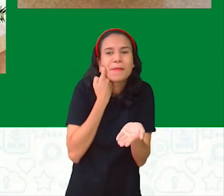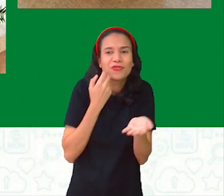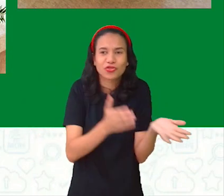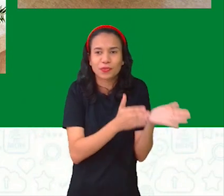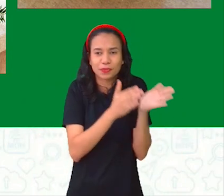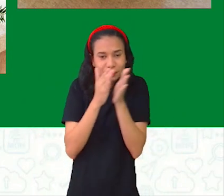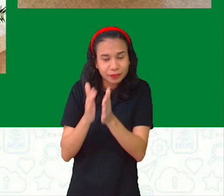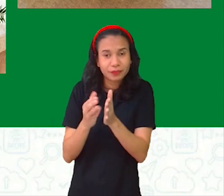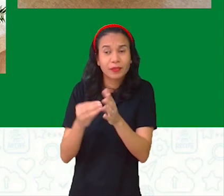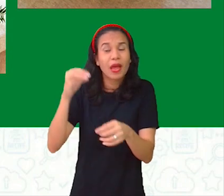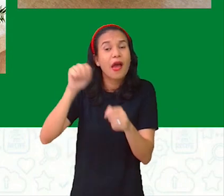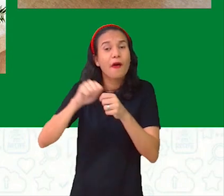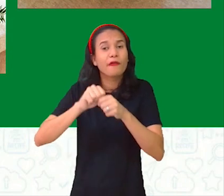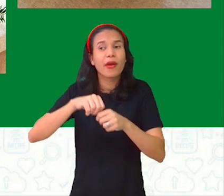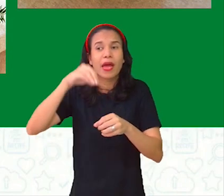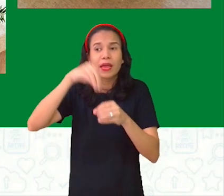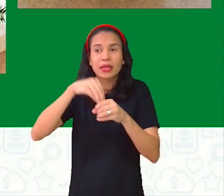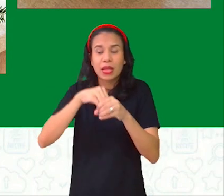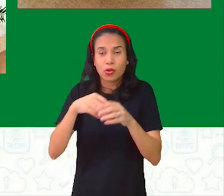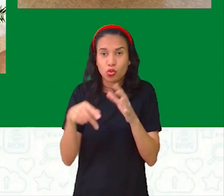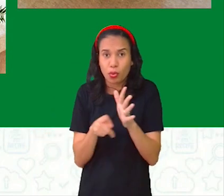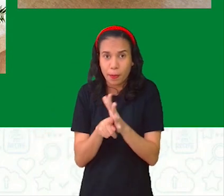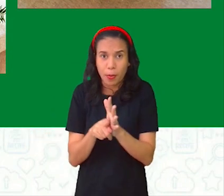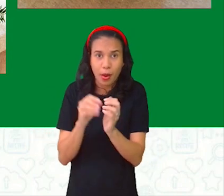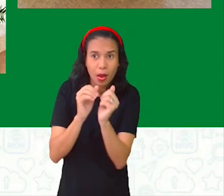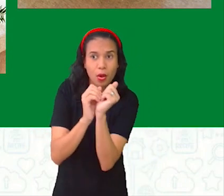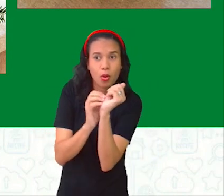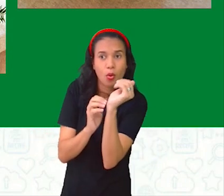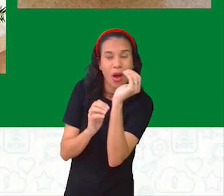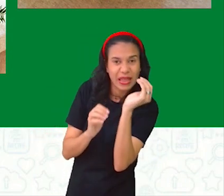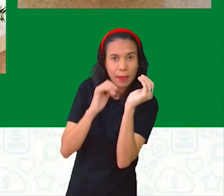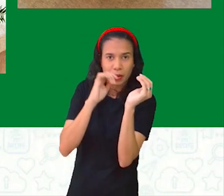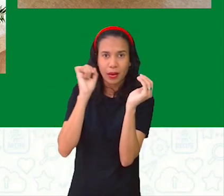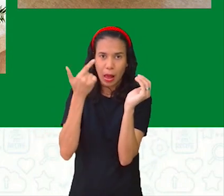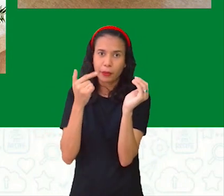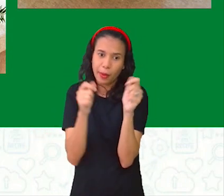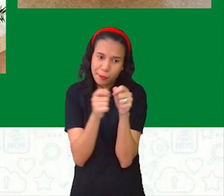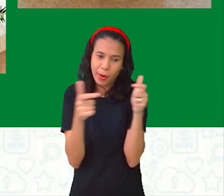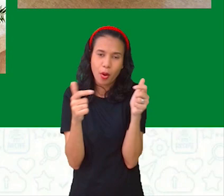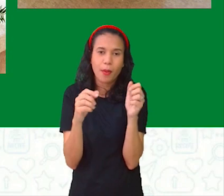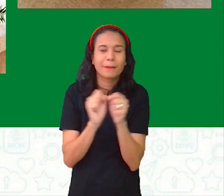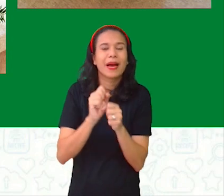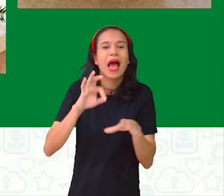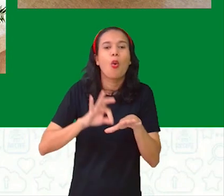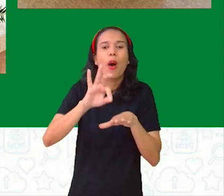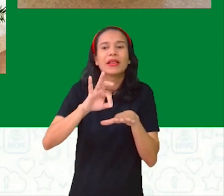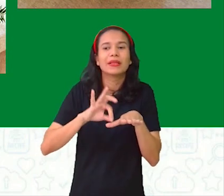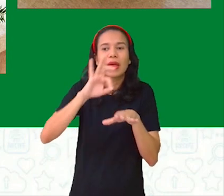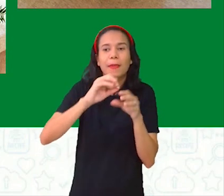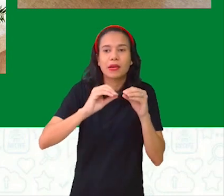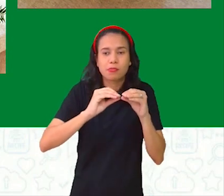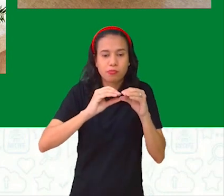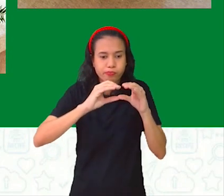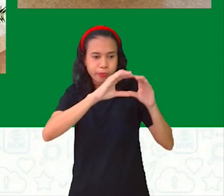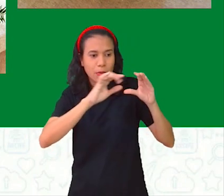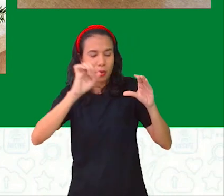outro presépio está feito numa semente. Veja que coisa pequena. Claro que é uma semente maiorzinha, mas é dentro de uma semente. Eu acho